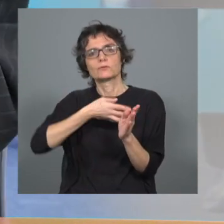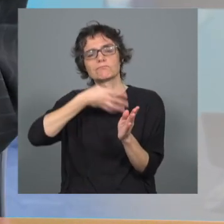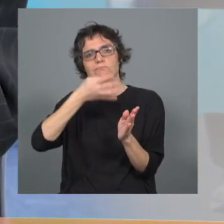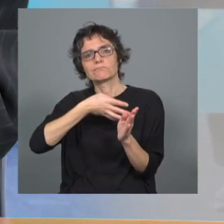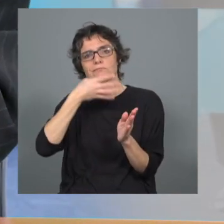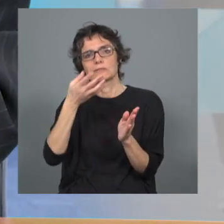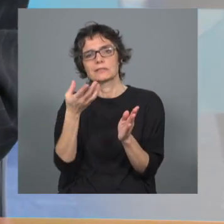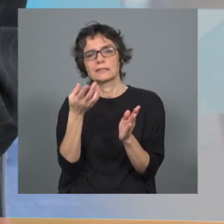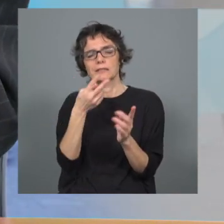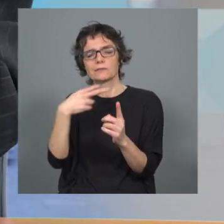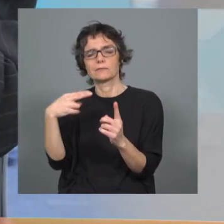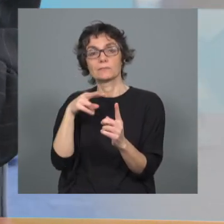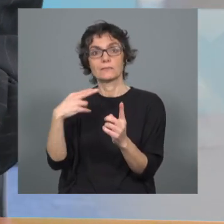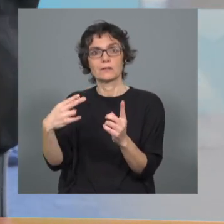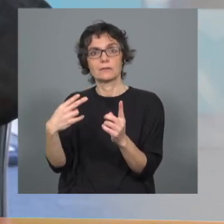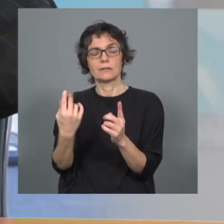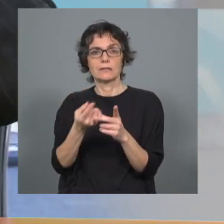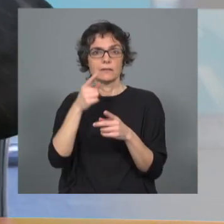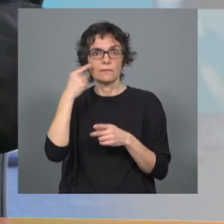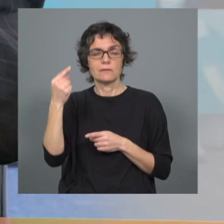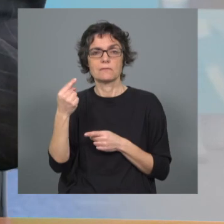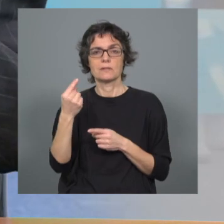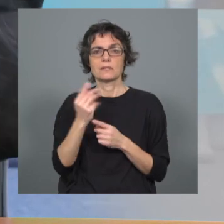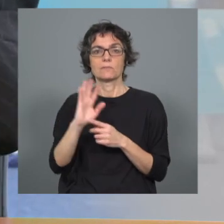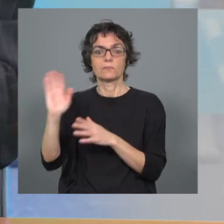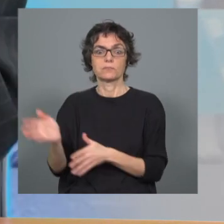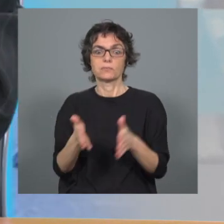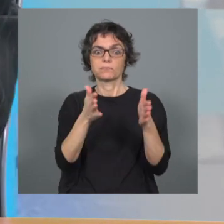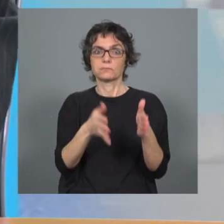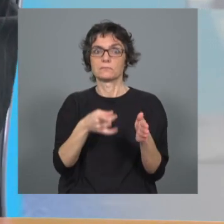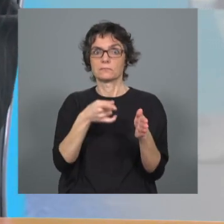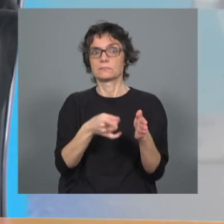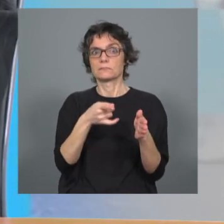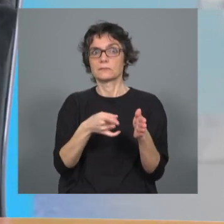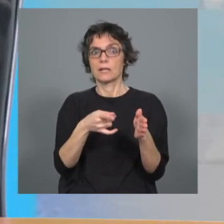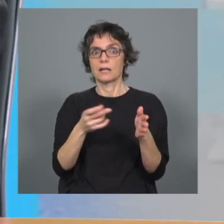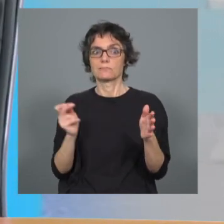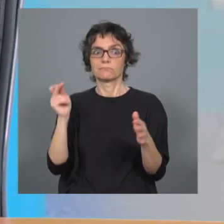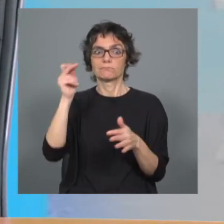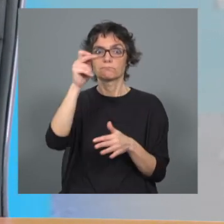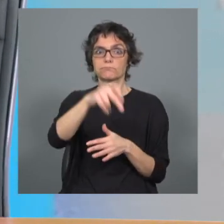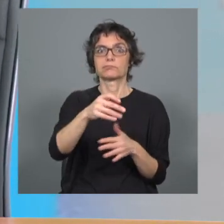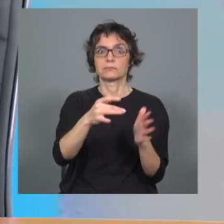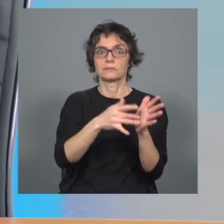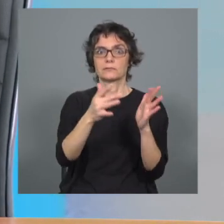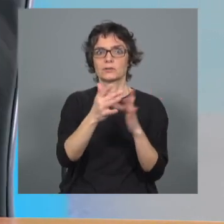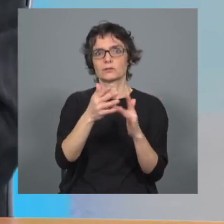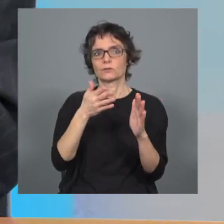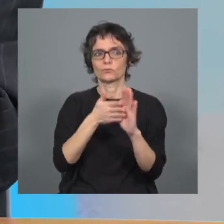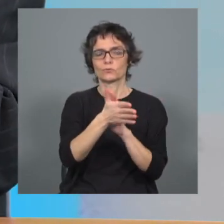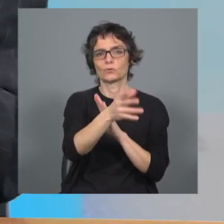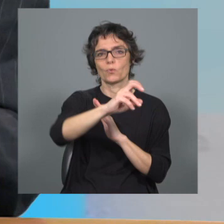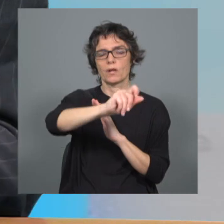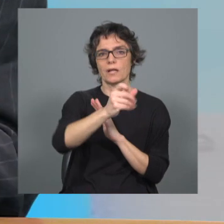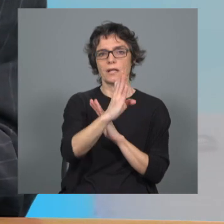de uma perspectiva, porque não só significa a chegada, a proximidade de Jesus e a sua entrada em Jerusalém,